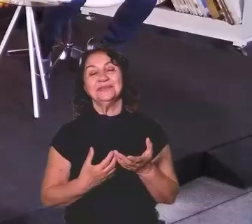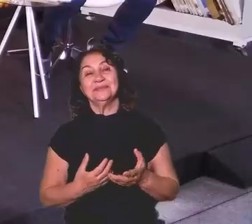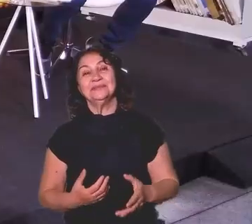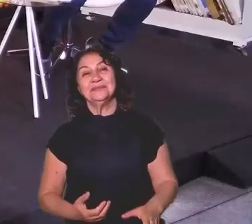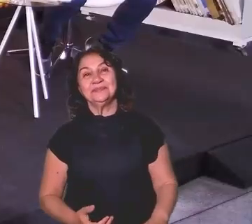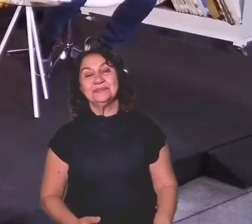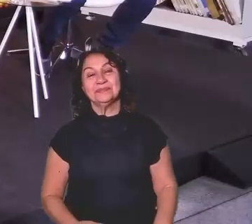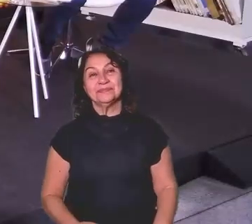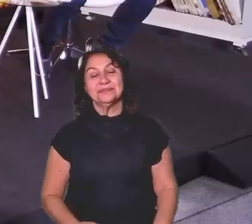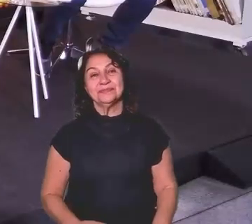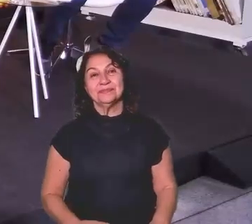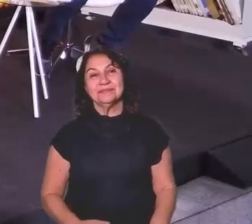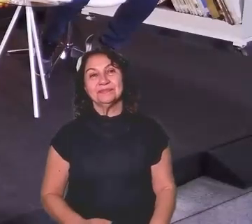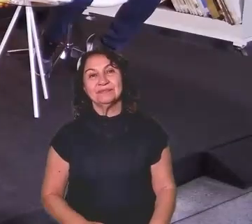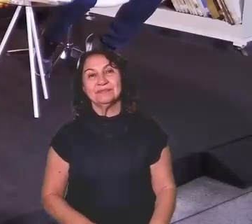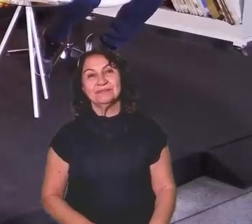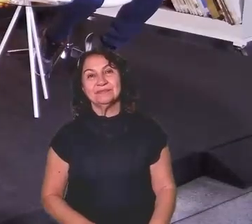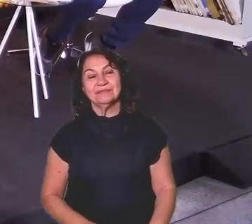Poesia,